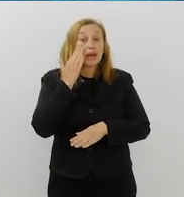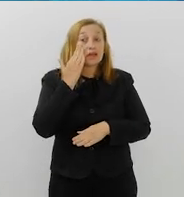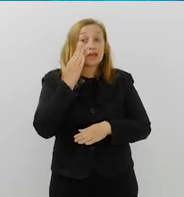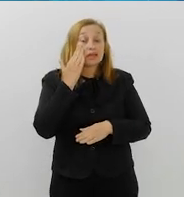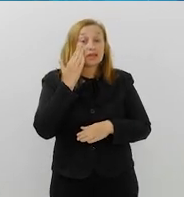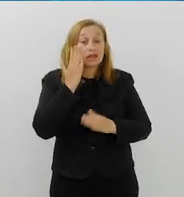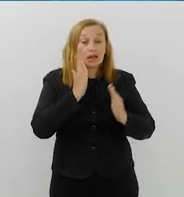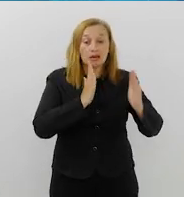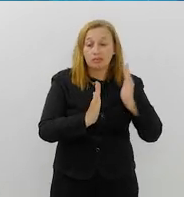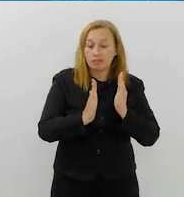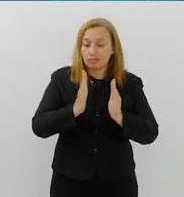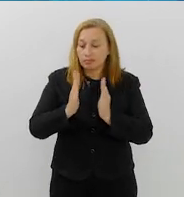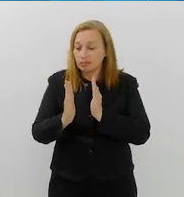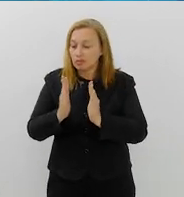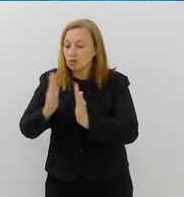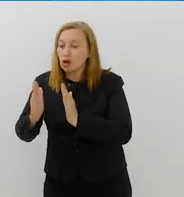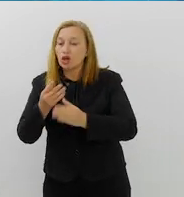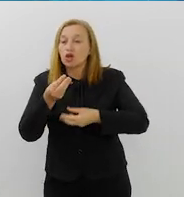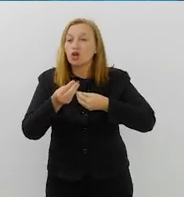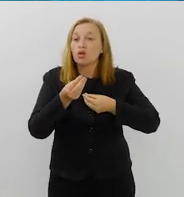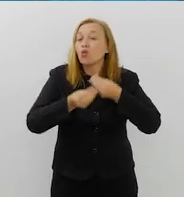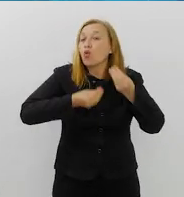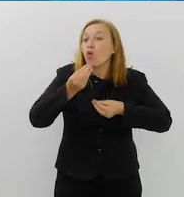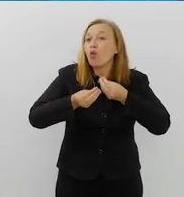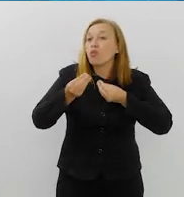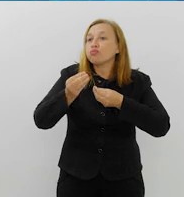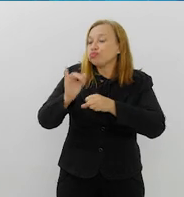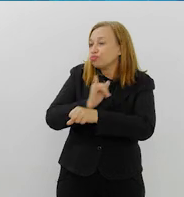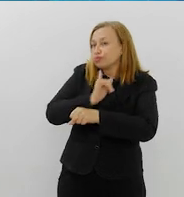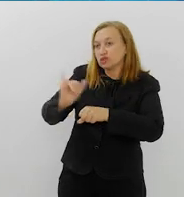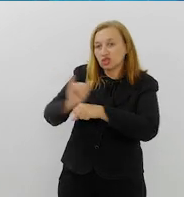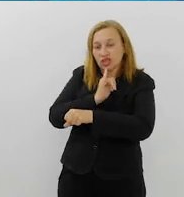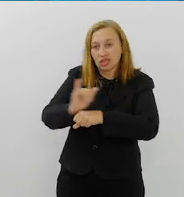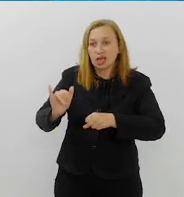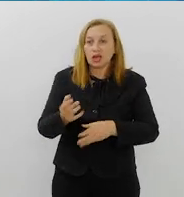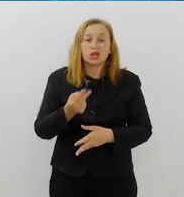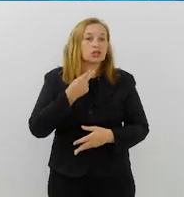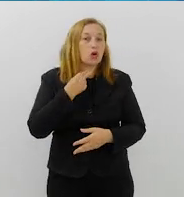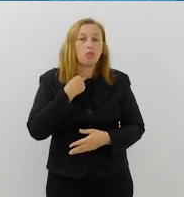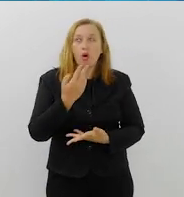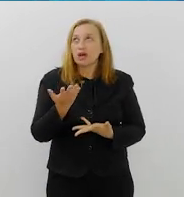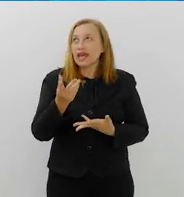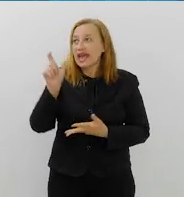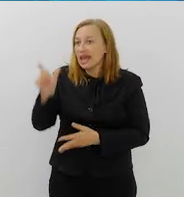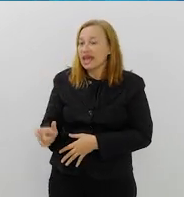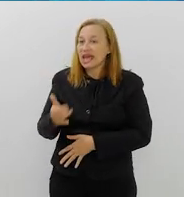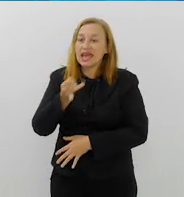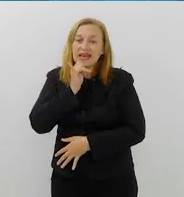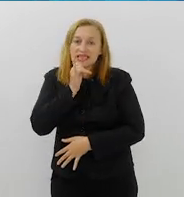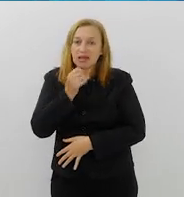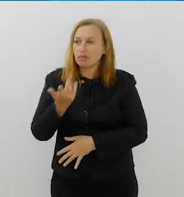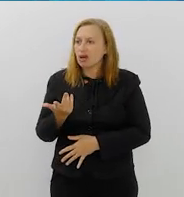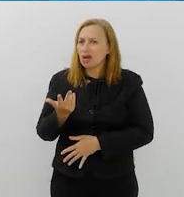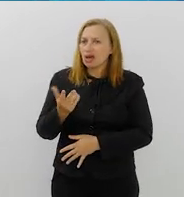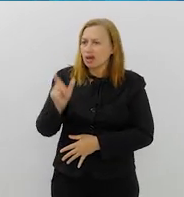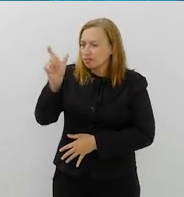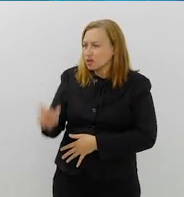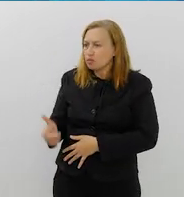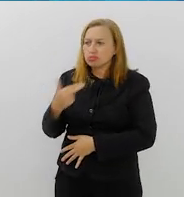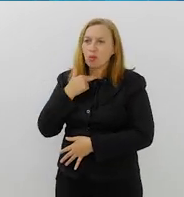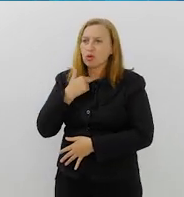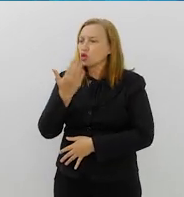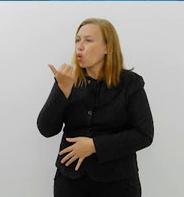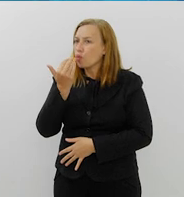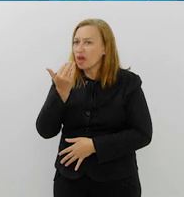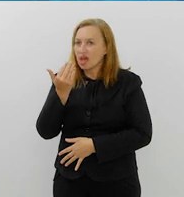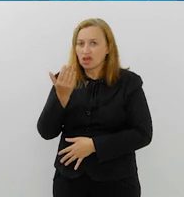classificar, para entender e como manejar, né? A pessoa não pode comer doce, eu não vou colocar um sorvete na